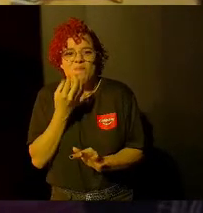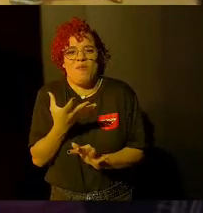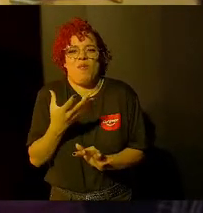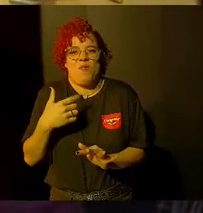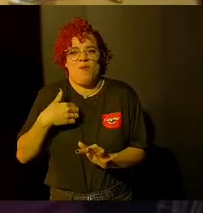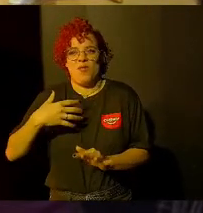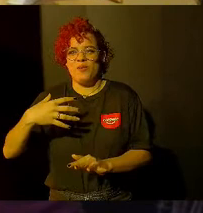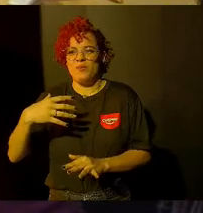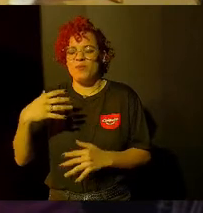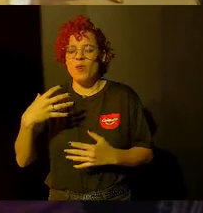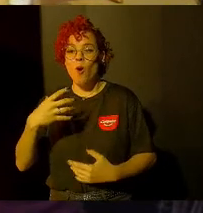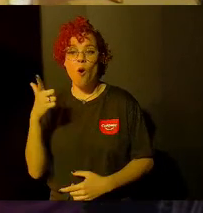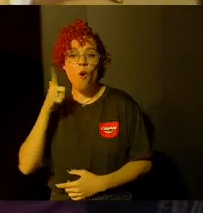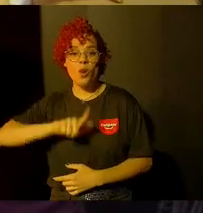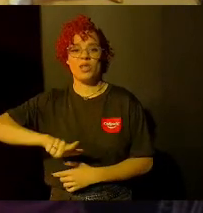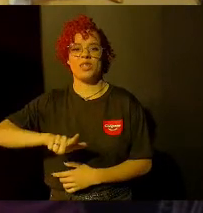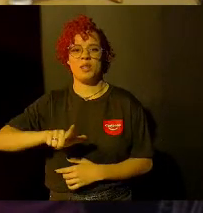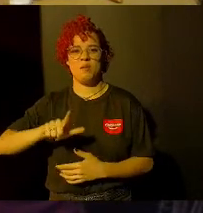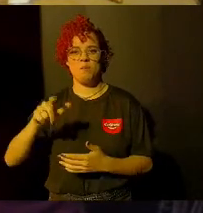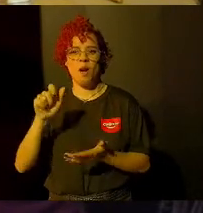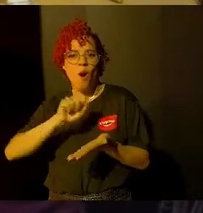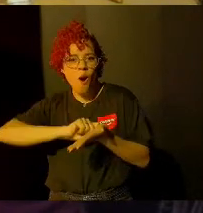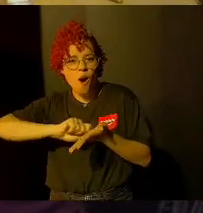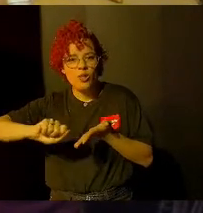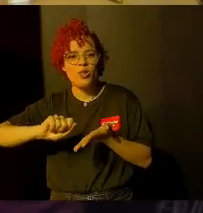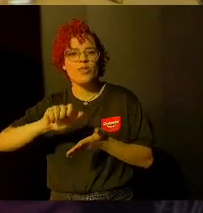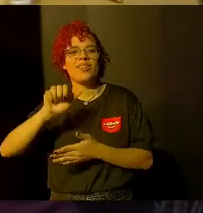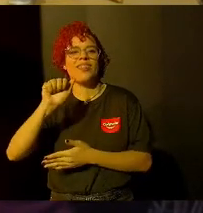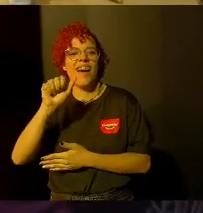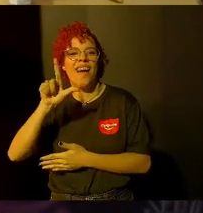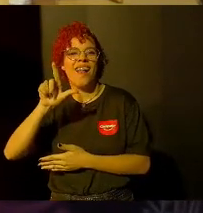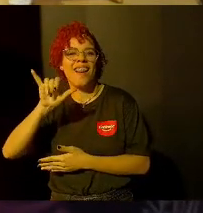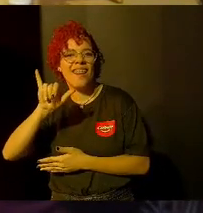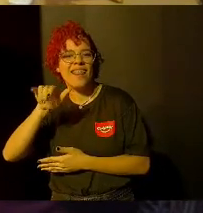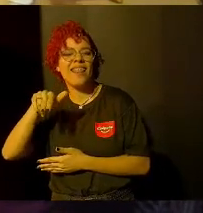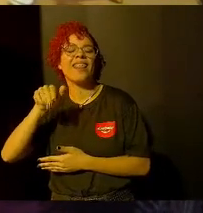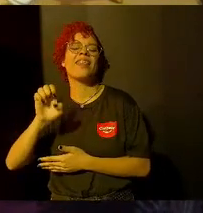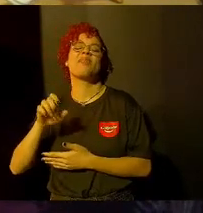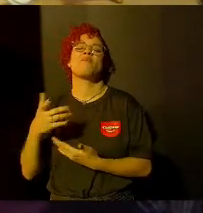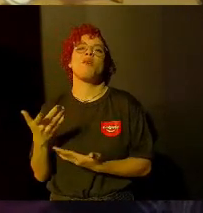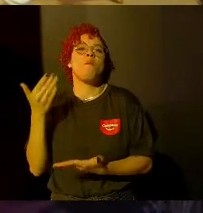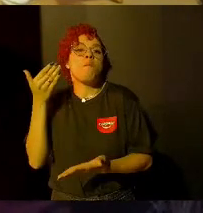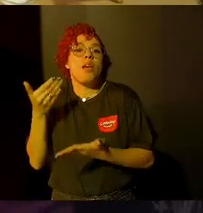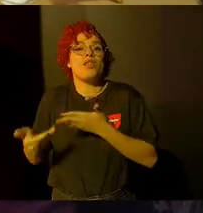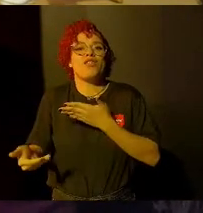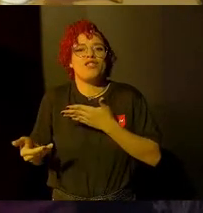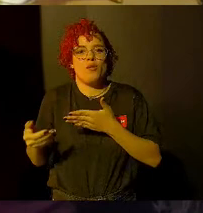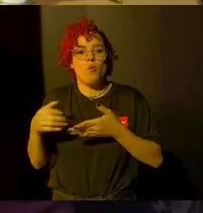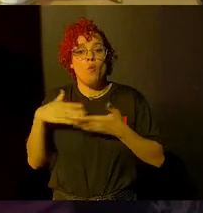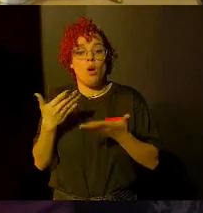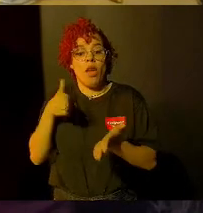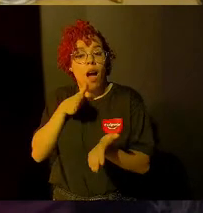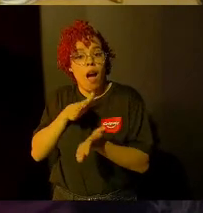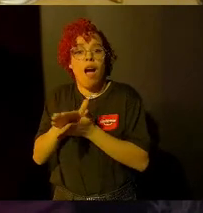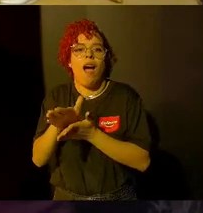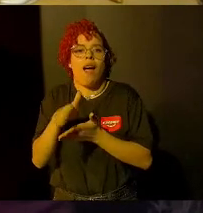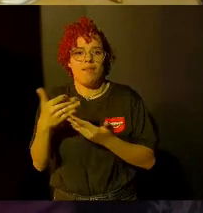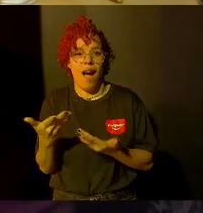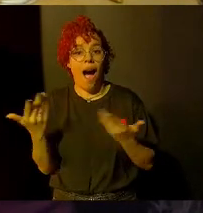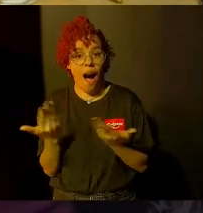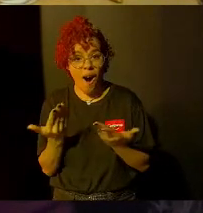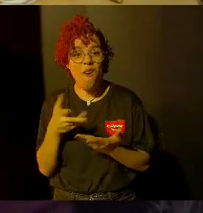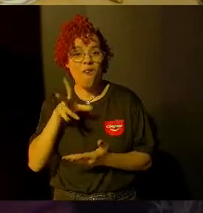pegar o autógrafo da Aline perdi o lançamento dela no Rio vou conseguir pegar